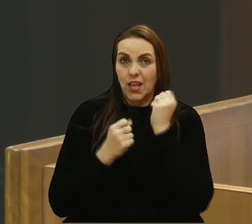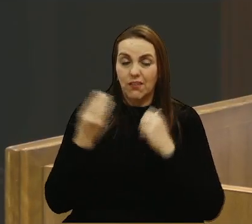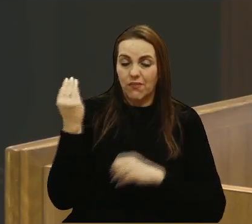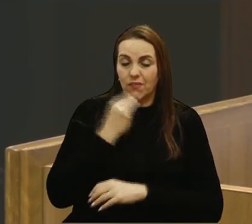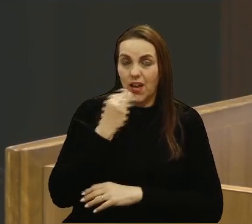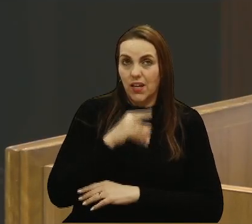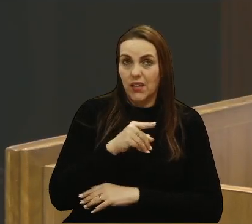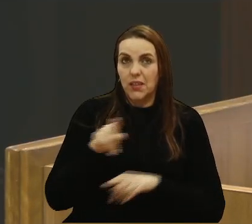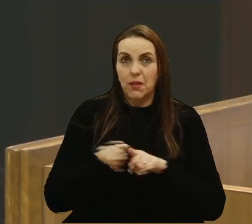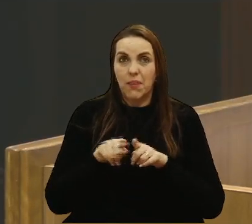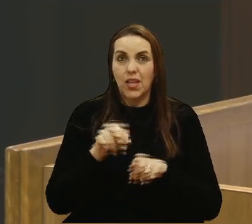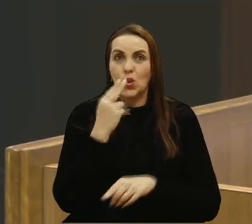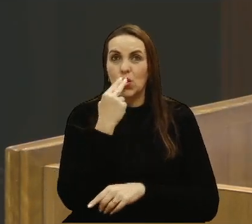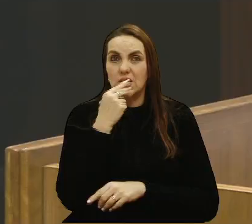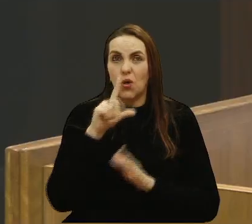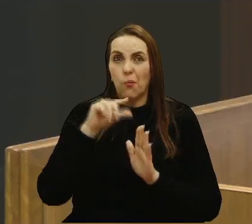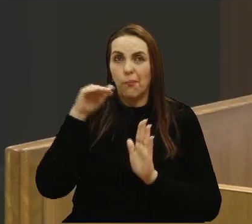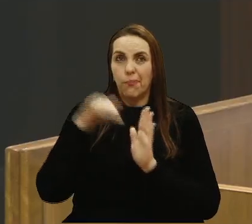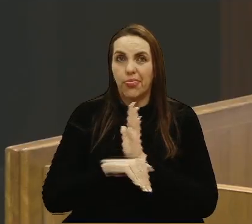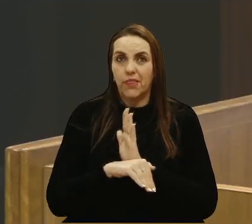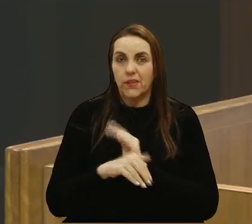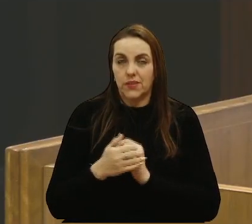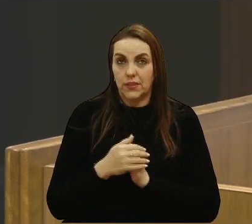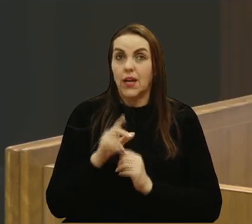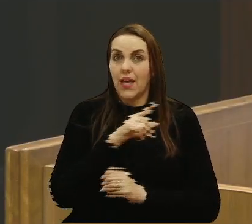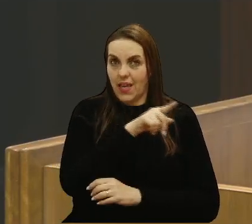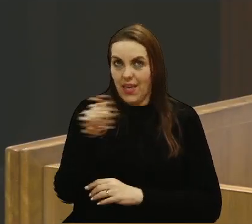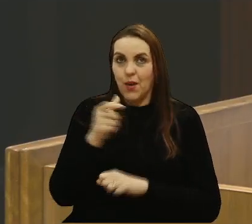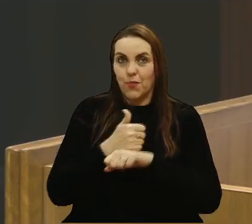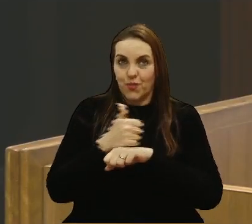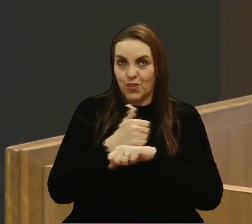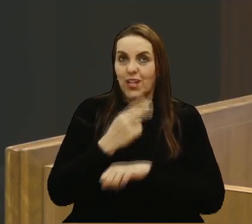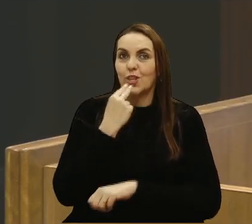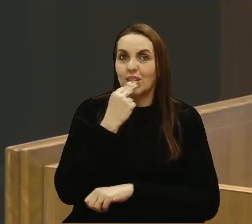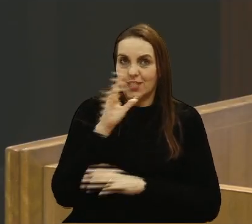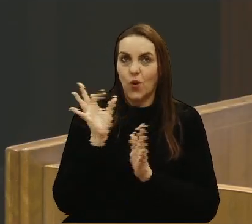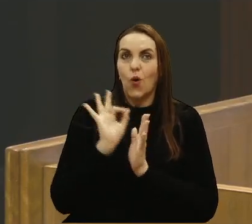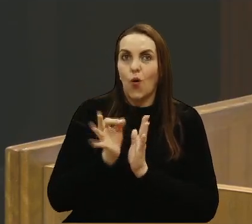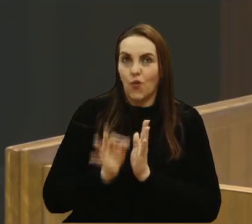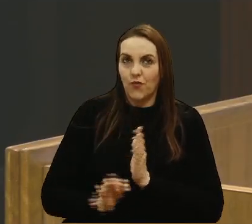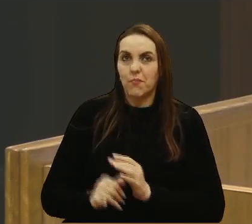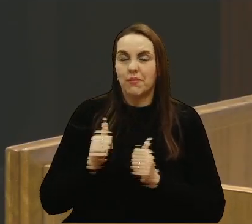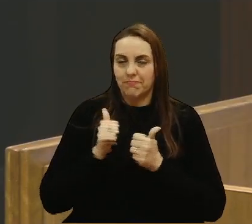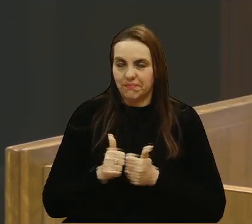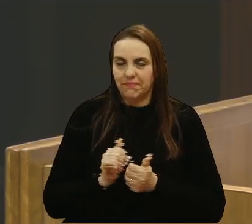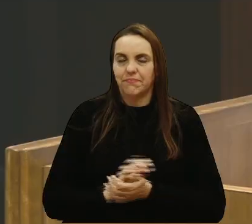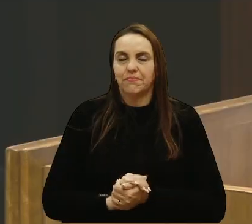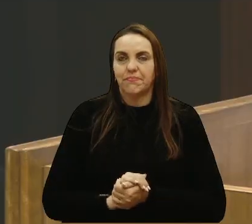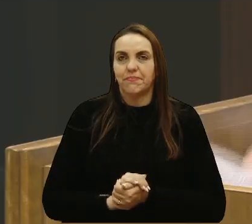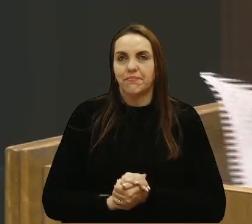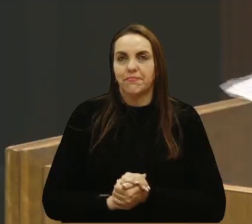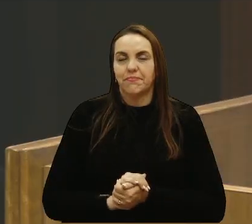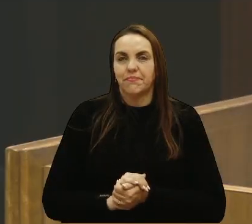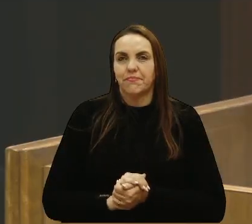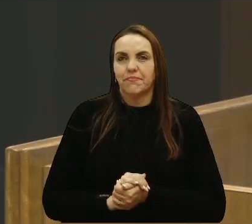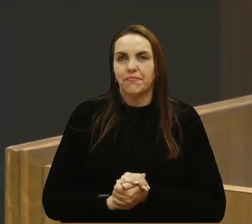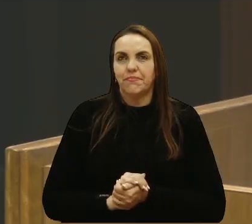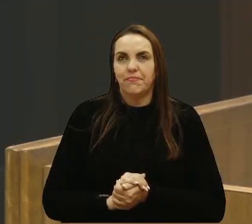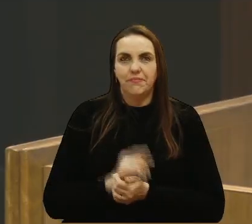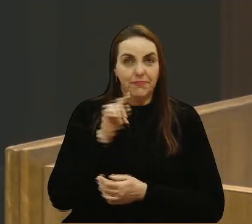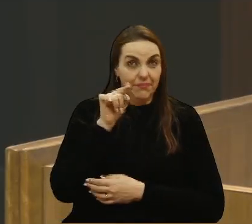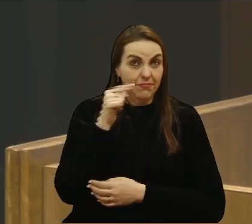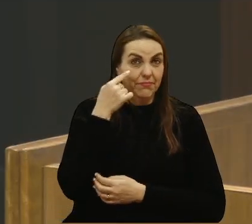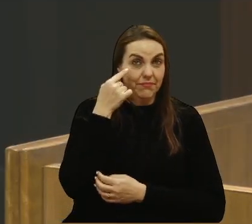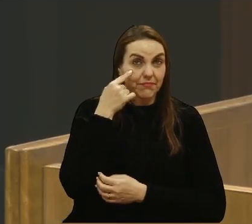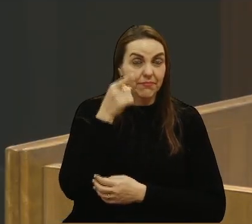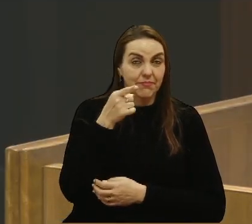déficits nutricionais. Os nutricionistas que estão me assistindo podem confirmar isso. E olha aqui, está aqui a